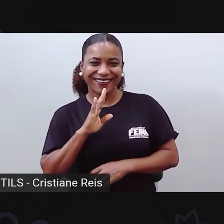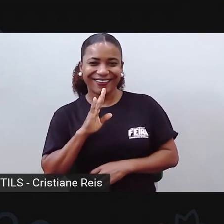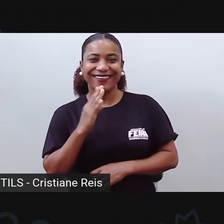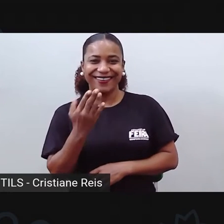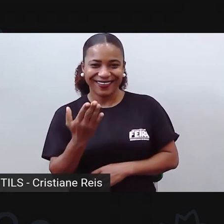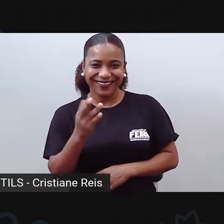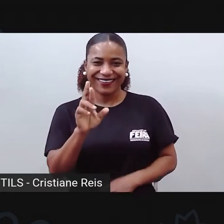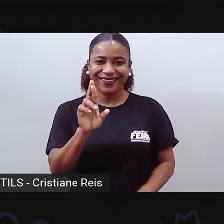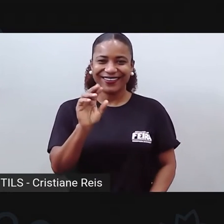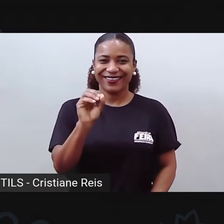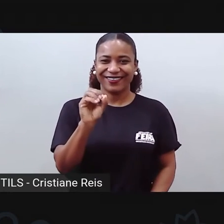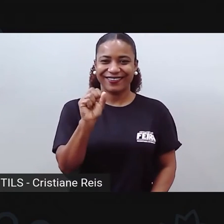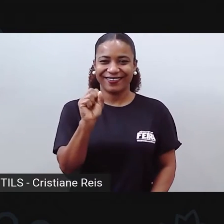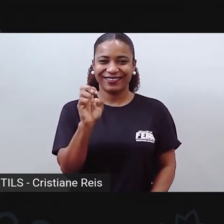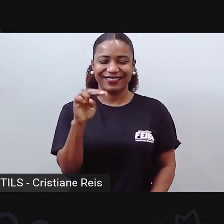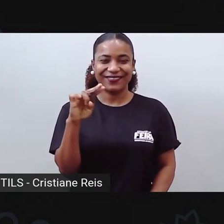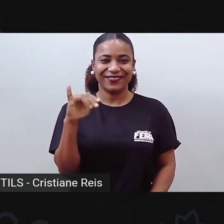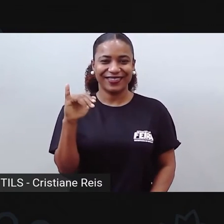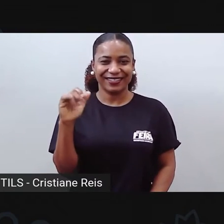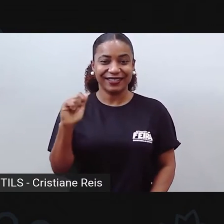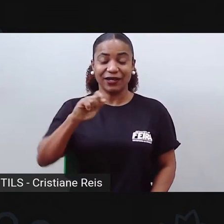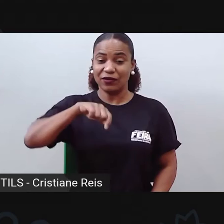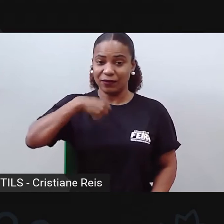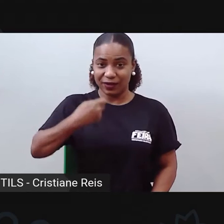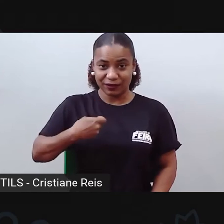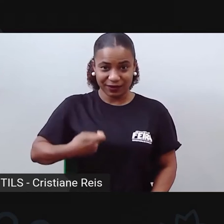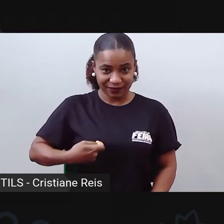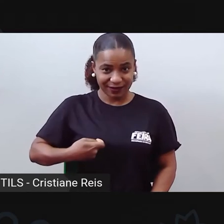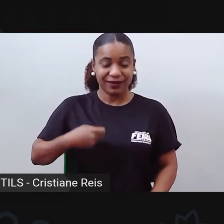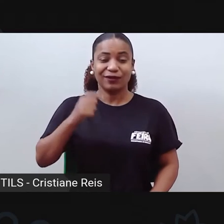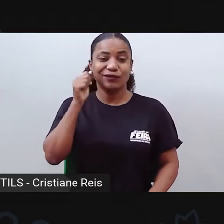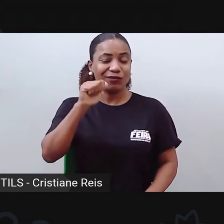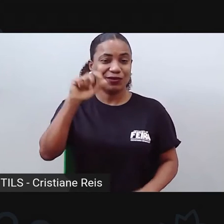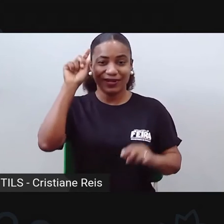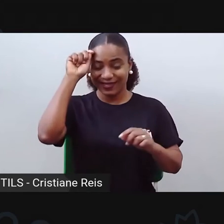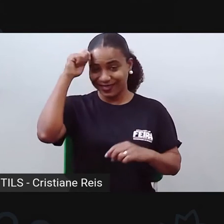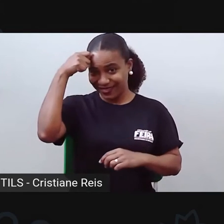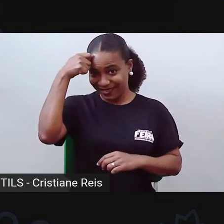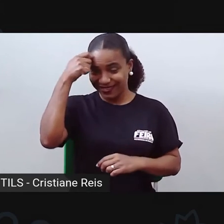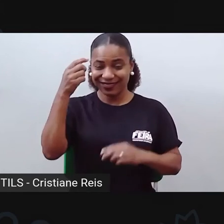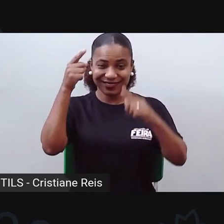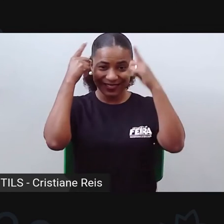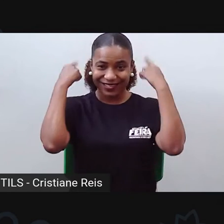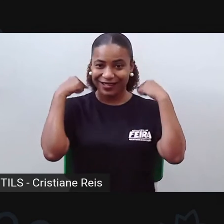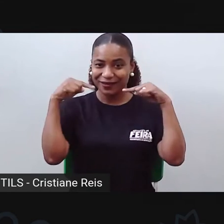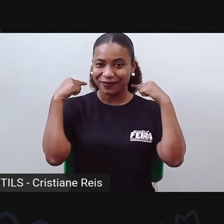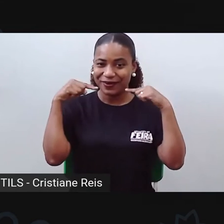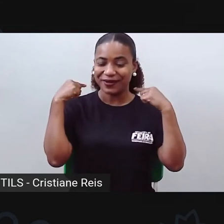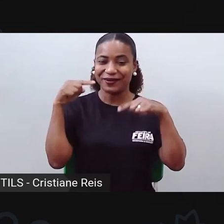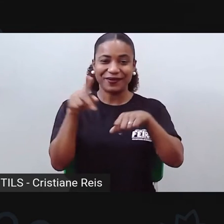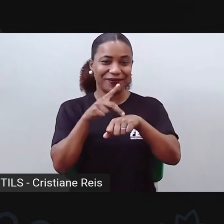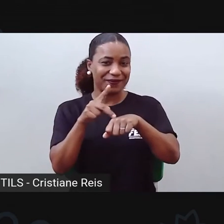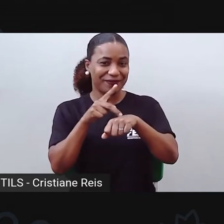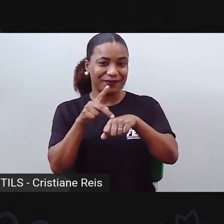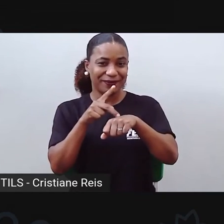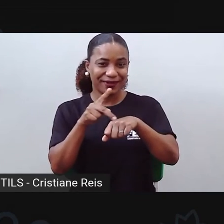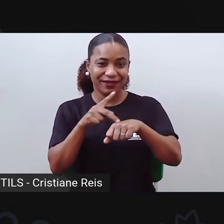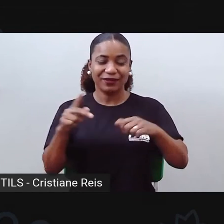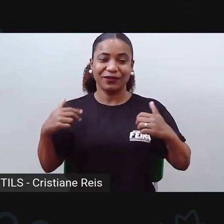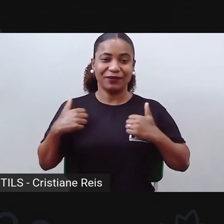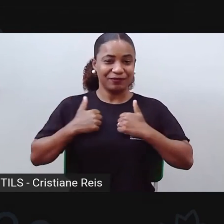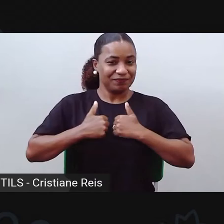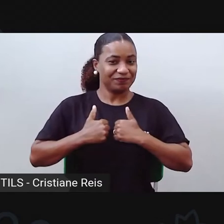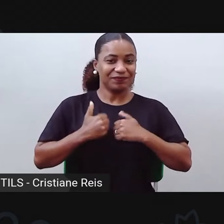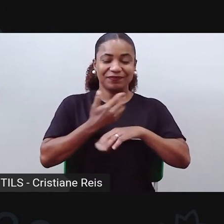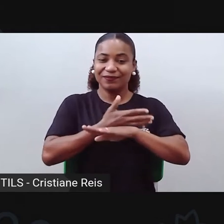Deixa eu me autodescrever. Eu sou uma mulher negra, de cabelos negros, na altura do ombro. Eu estou trajando um jaleco branco,